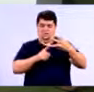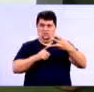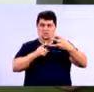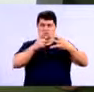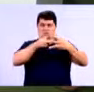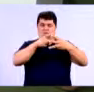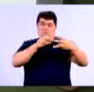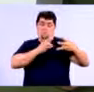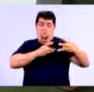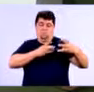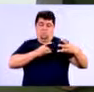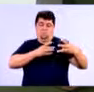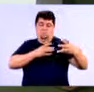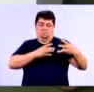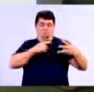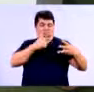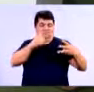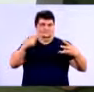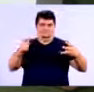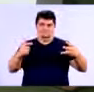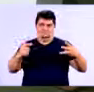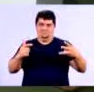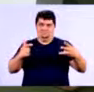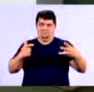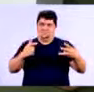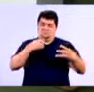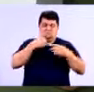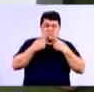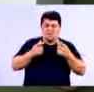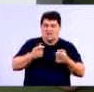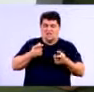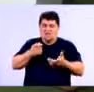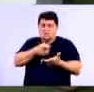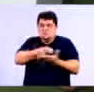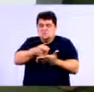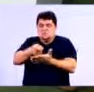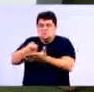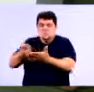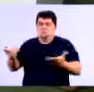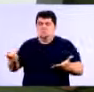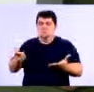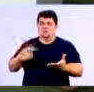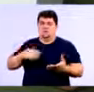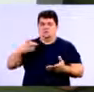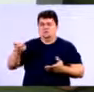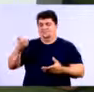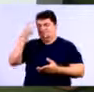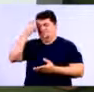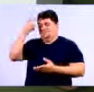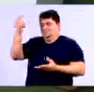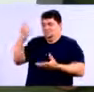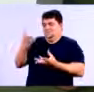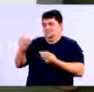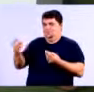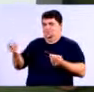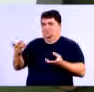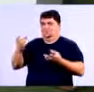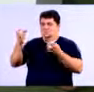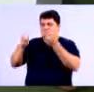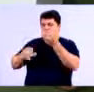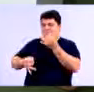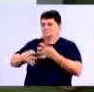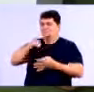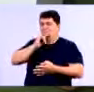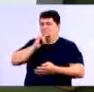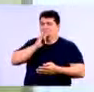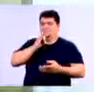risco. Excelente o que a Denise falou, a Denise é inteligentíssima. Ela fica só fazendo